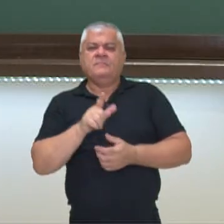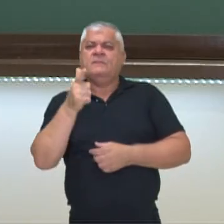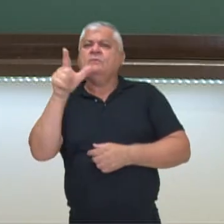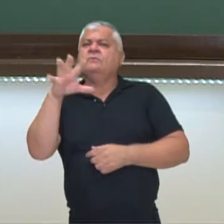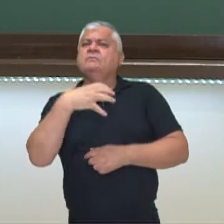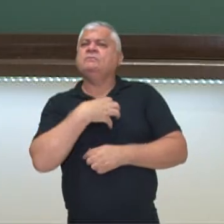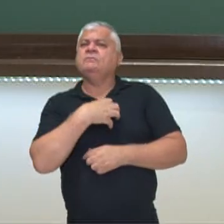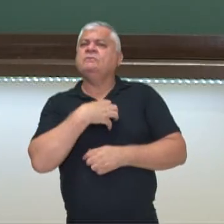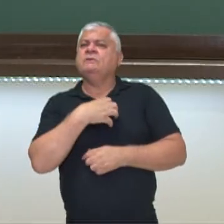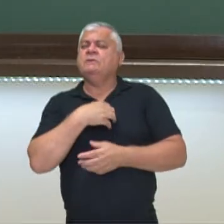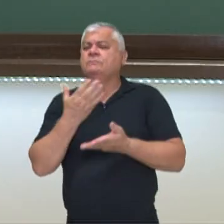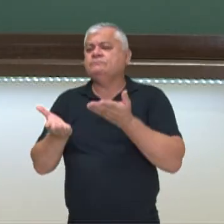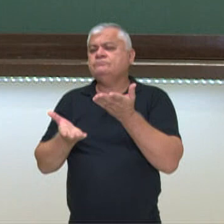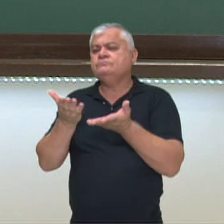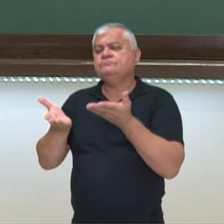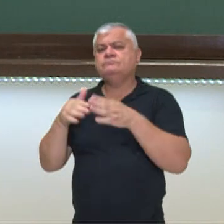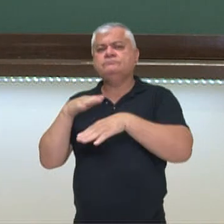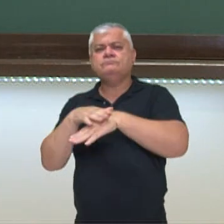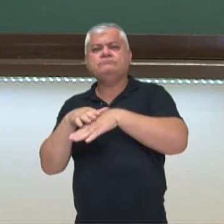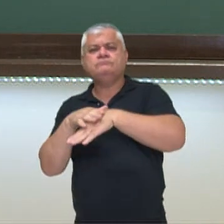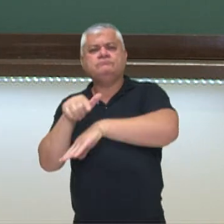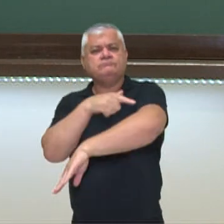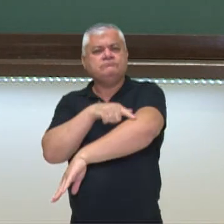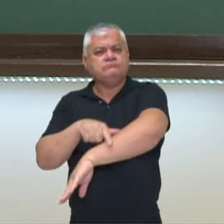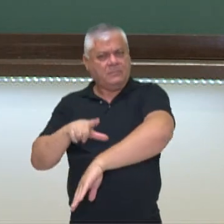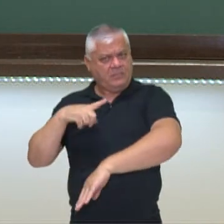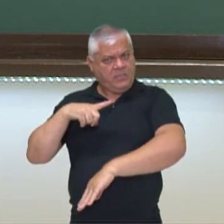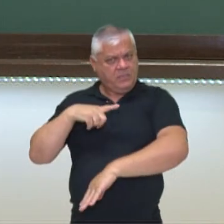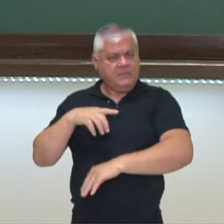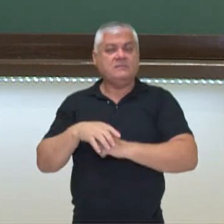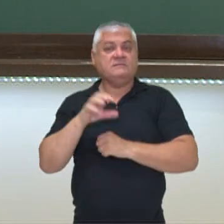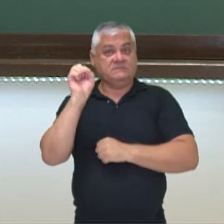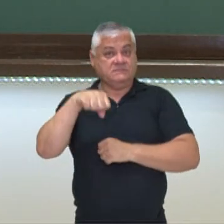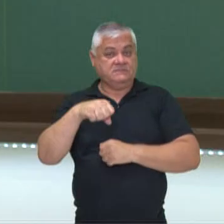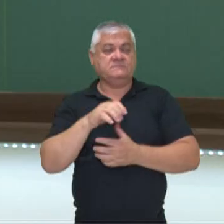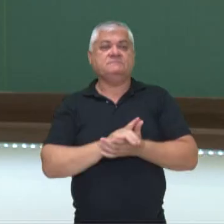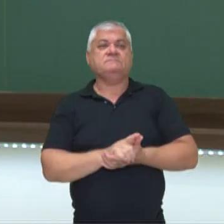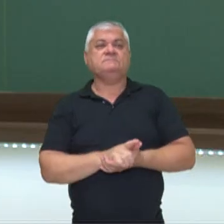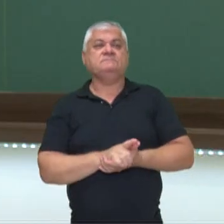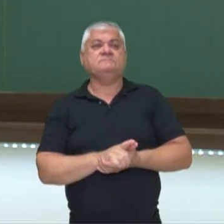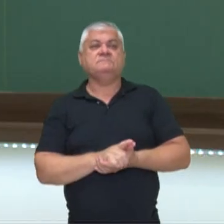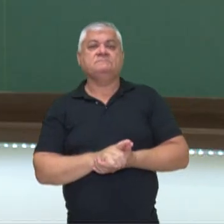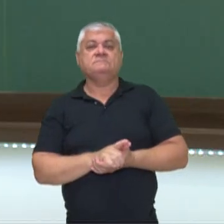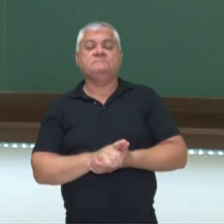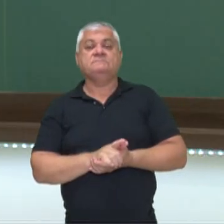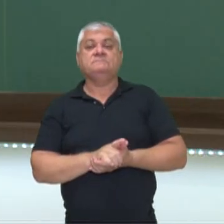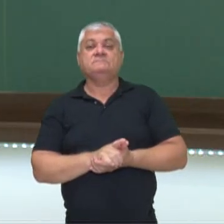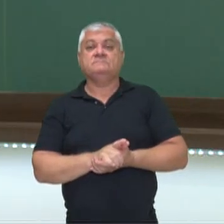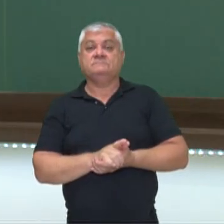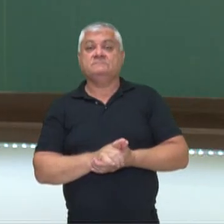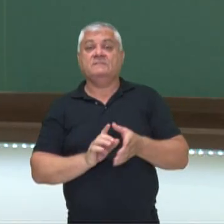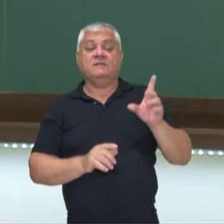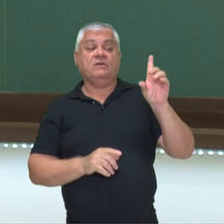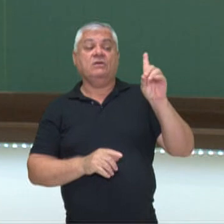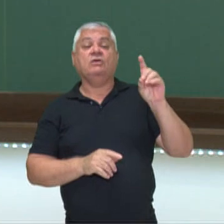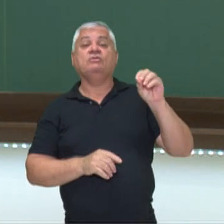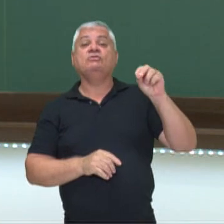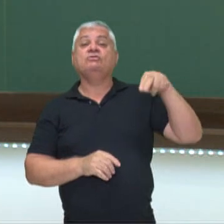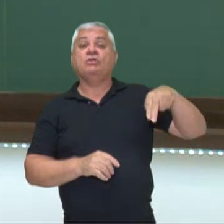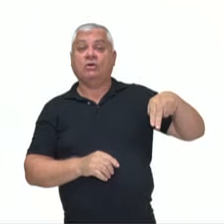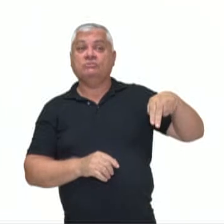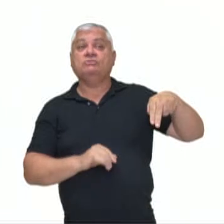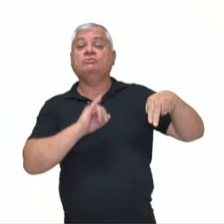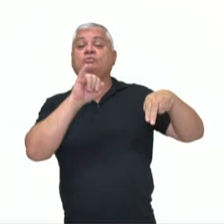de tratamento? Existem outras formas de tratamento. Então, observem aqui, ó. Eu posso colocar Don mais o nome, Don